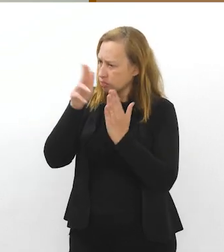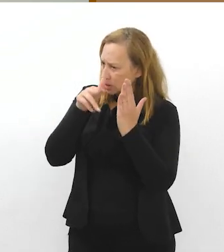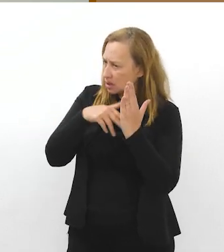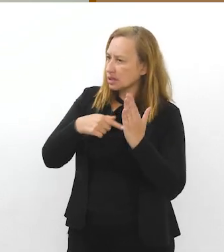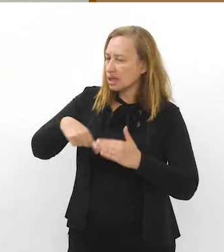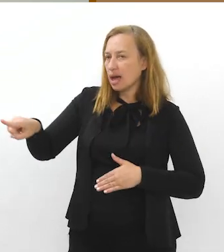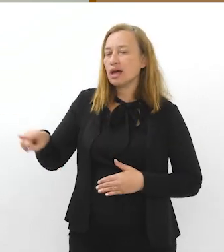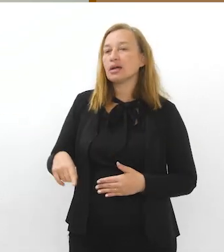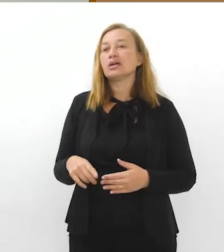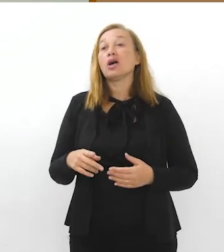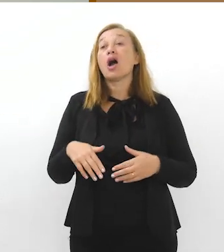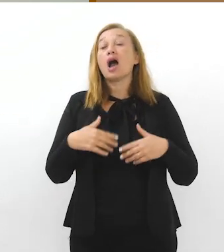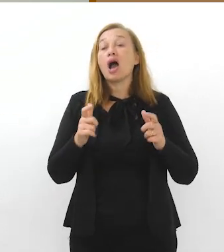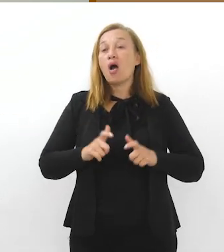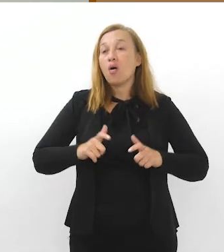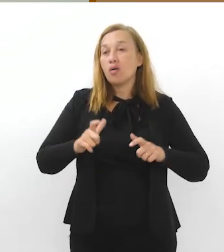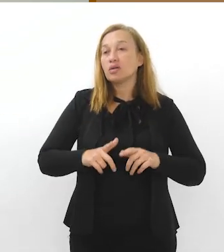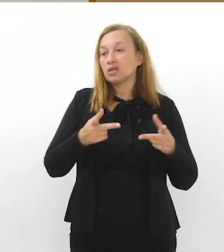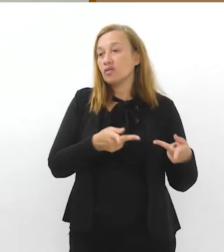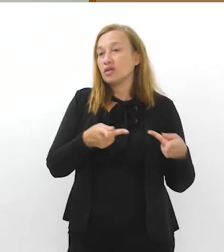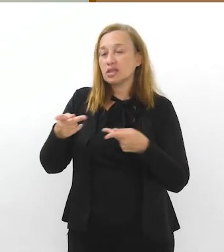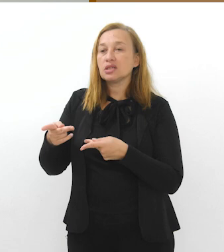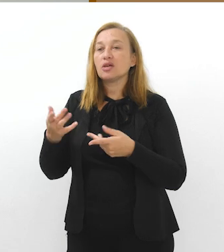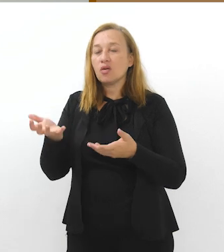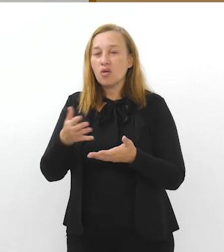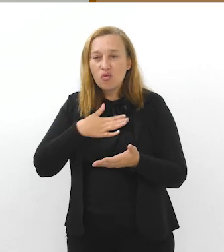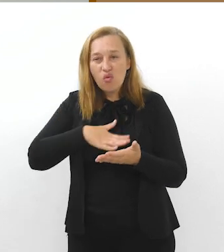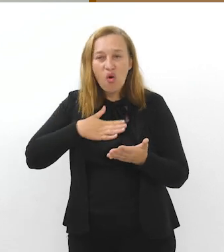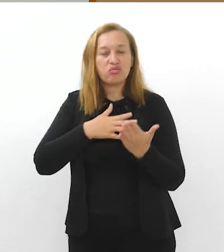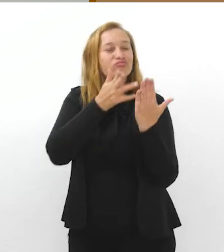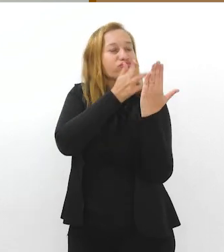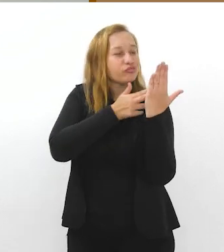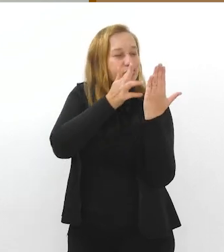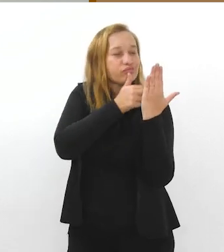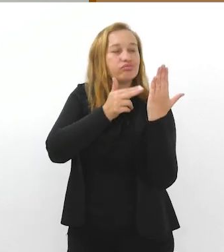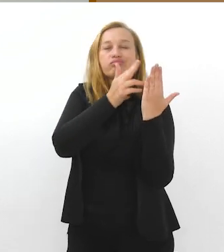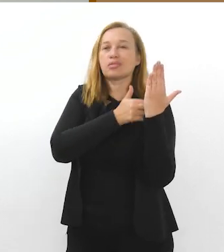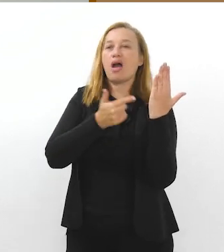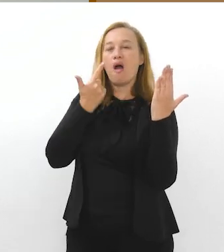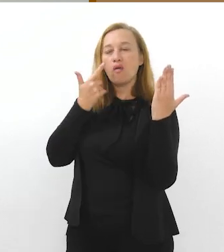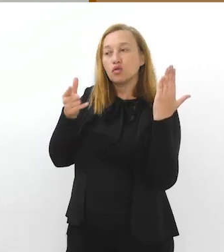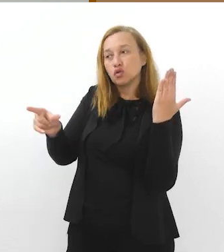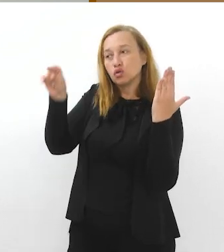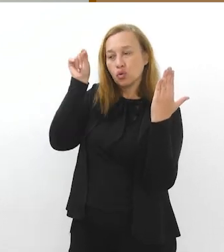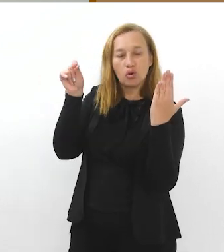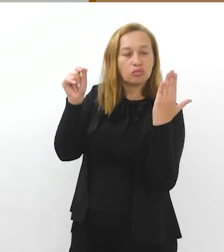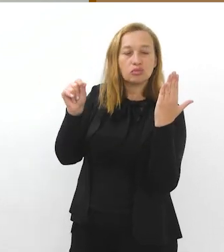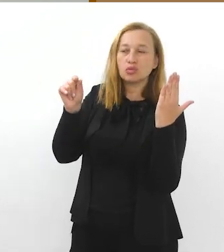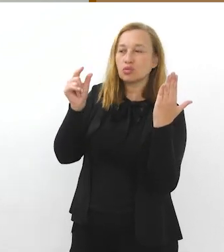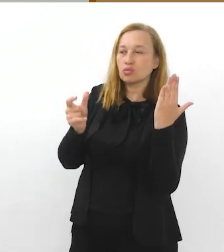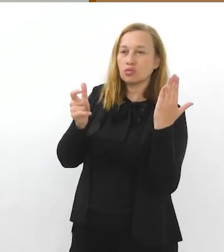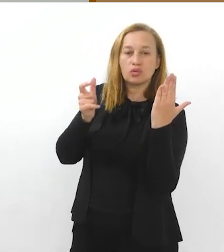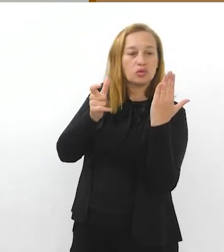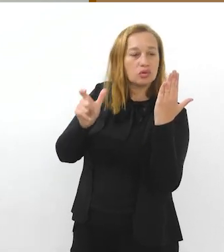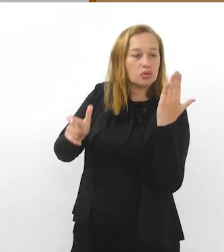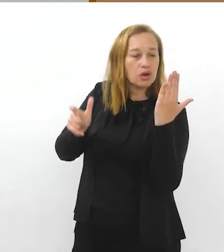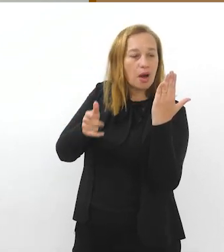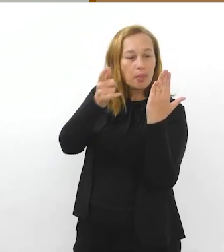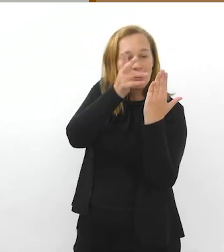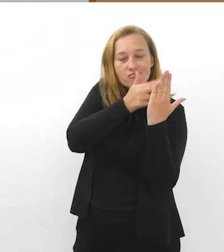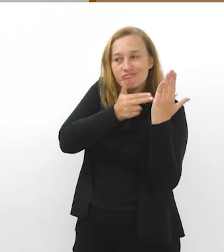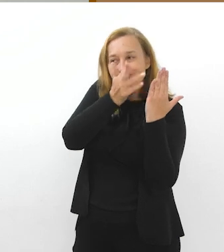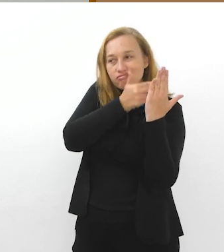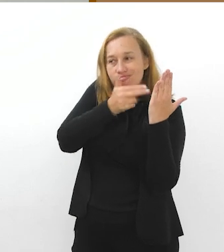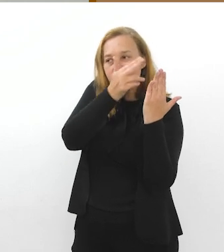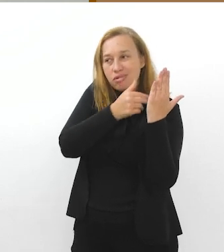no Coliseu. Eu vou pintar lá, não sei como não, mas eu vou. Então, assim, por onde eu passo, eu gosto de deixar uma marca de